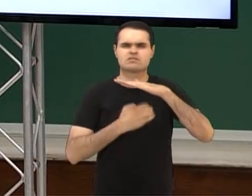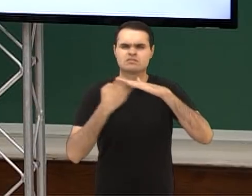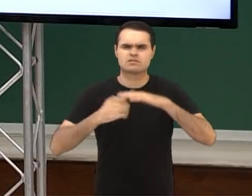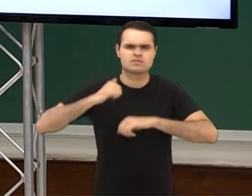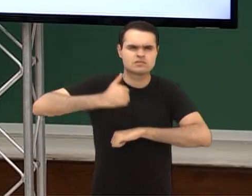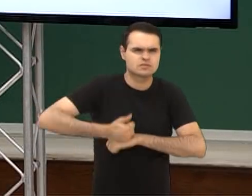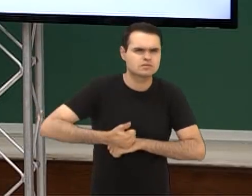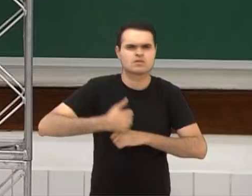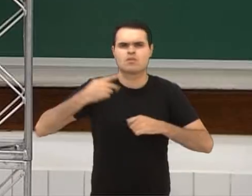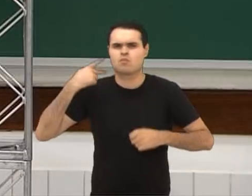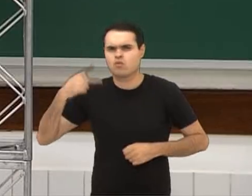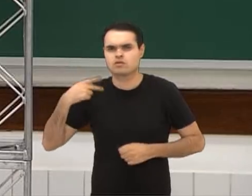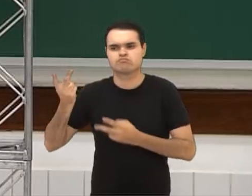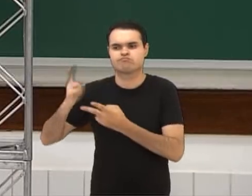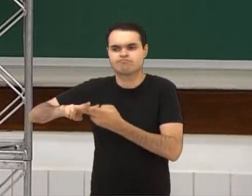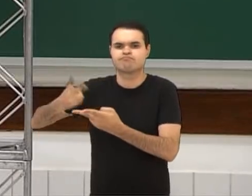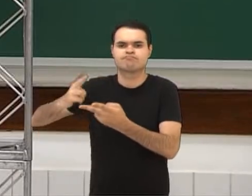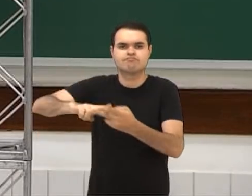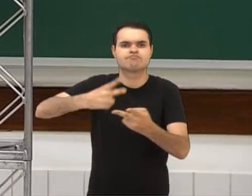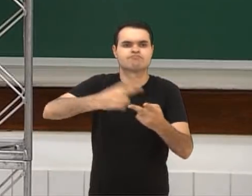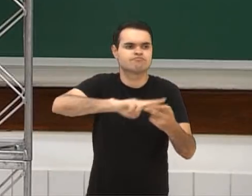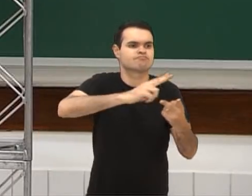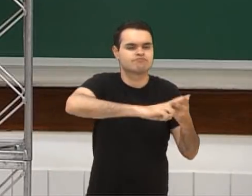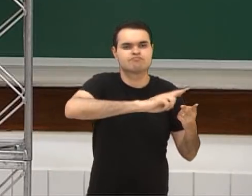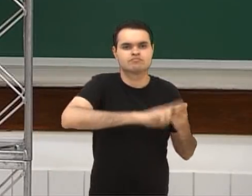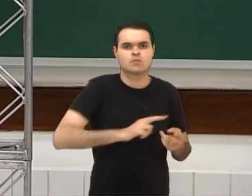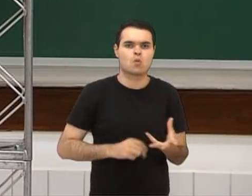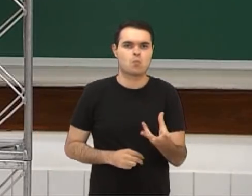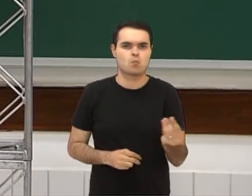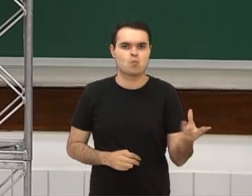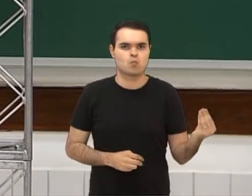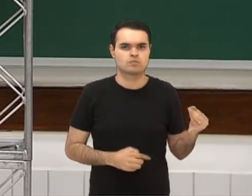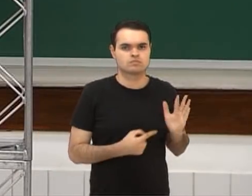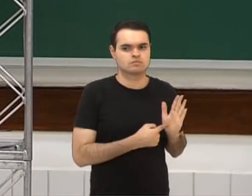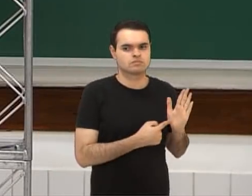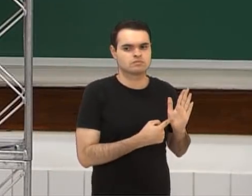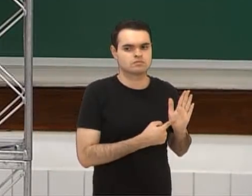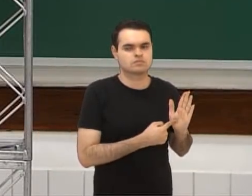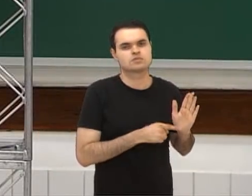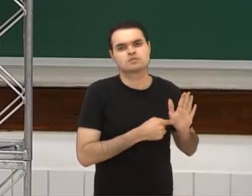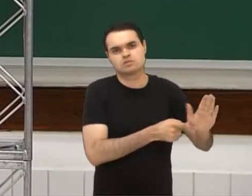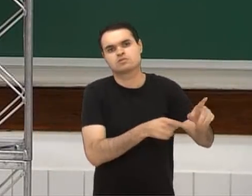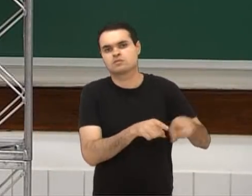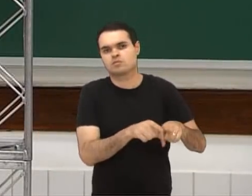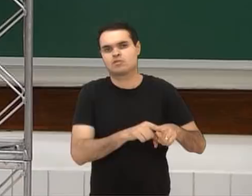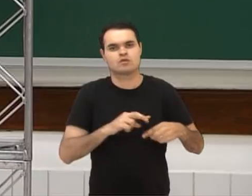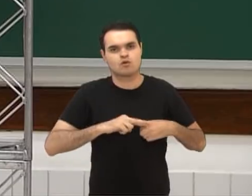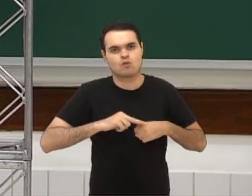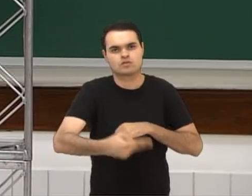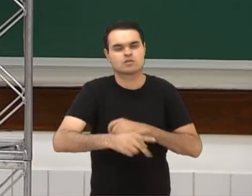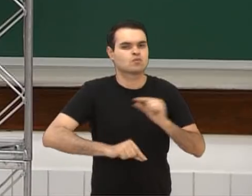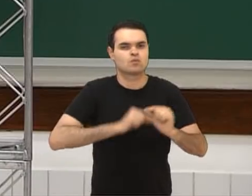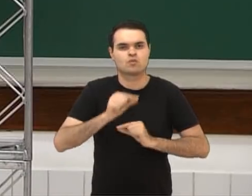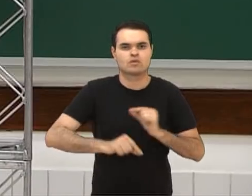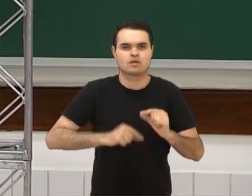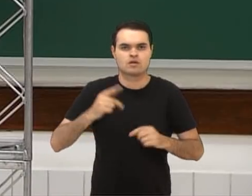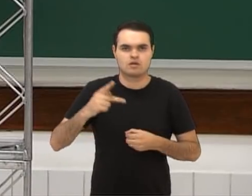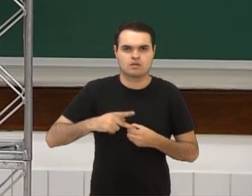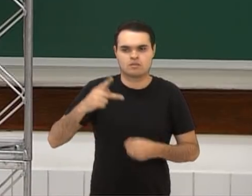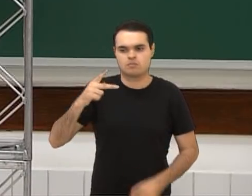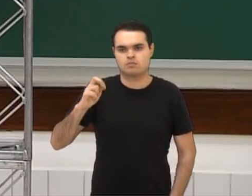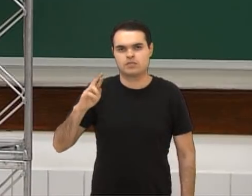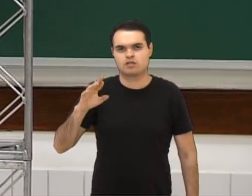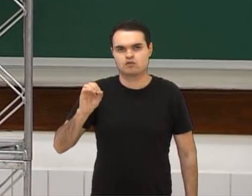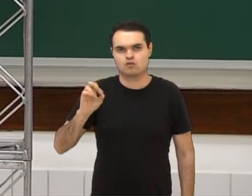e políticos foram presos, inúmeros outros foram indiciados e uma das consequências foram as ações da Petrobras